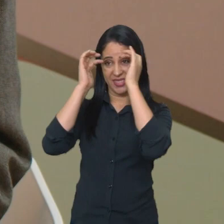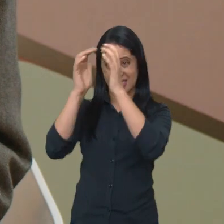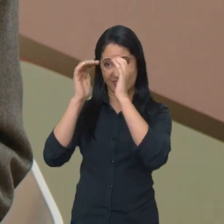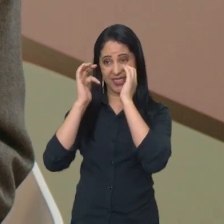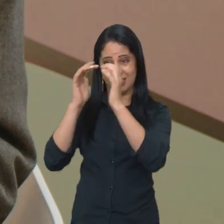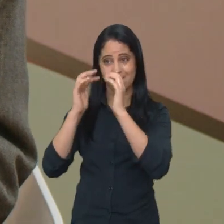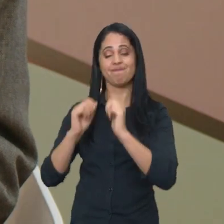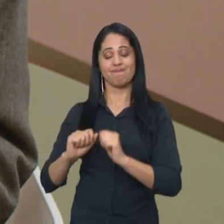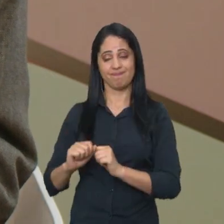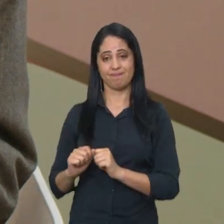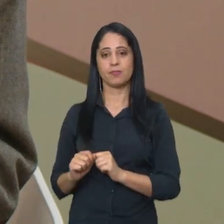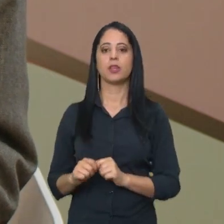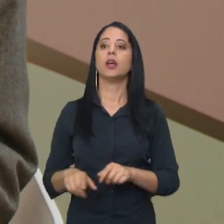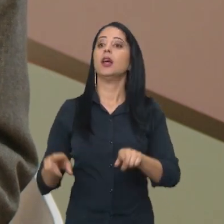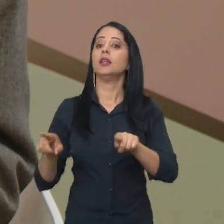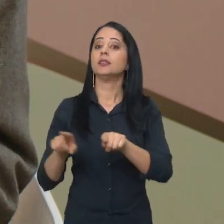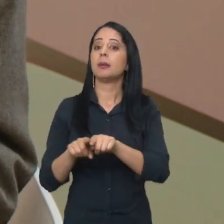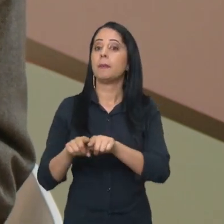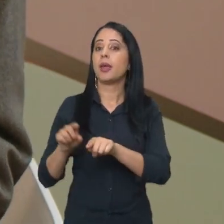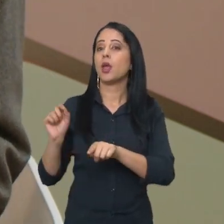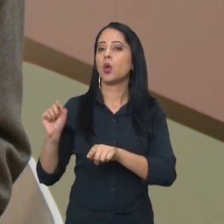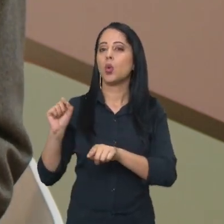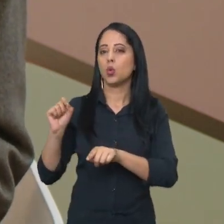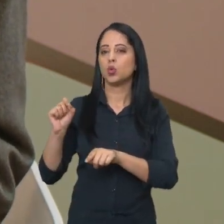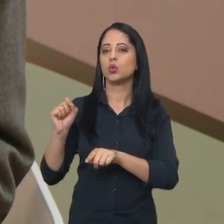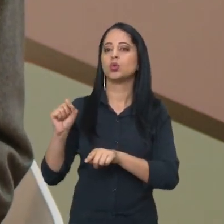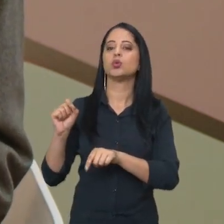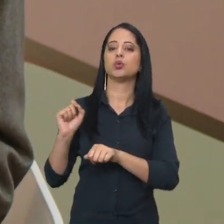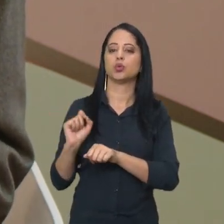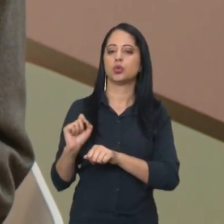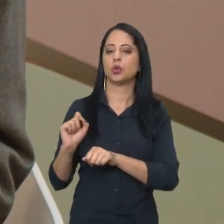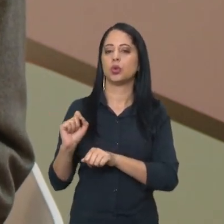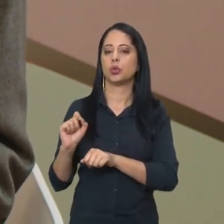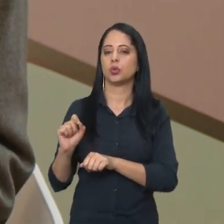Sono, né? Então é uma epidemia